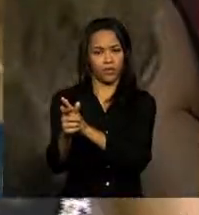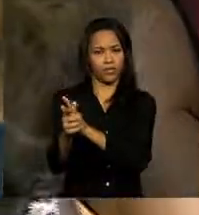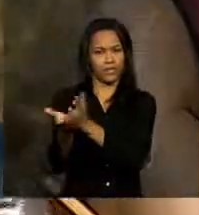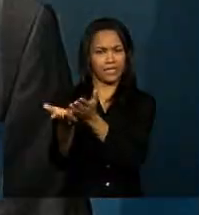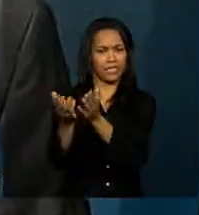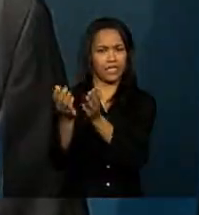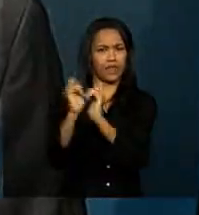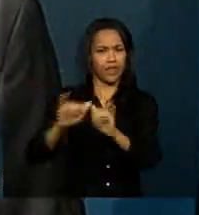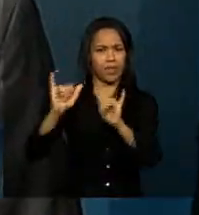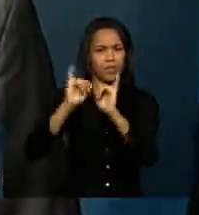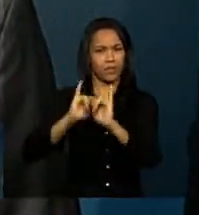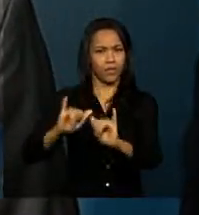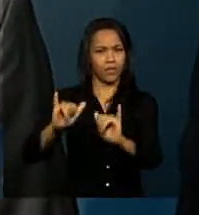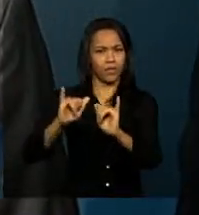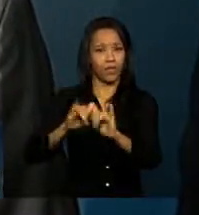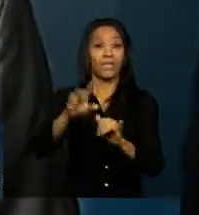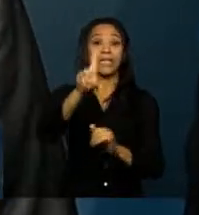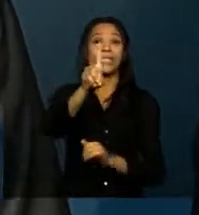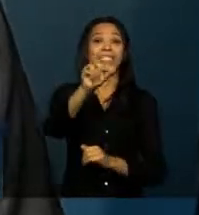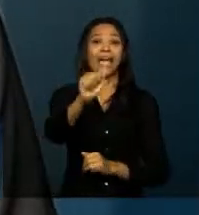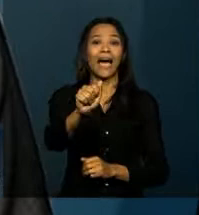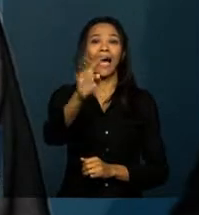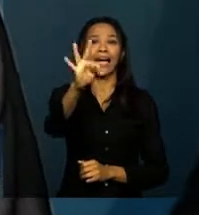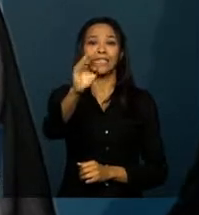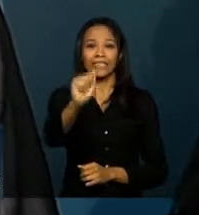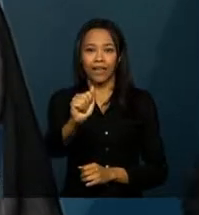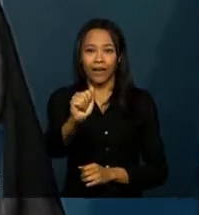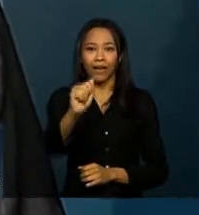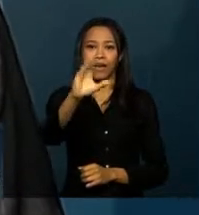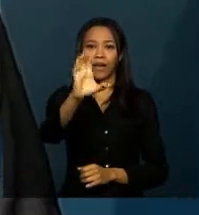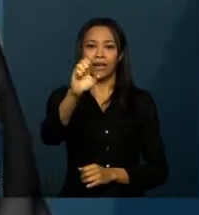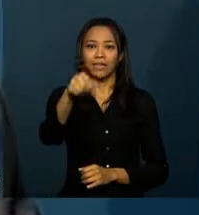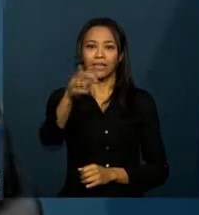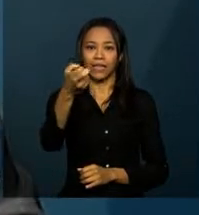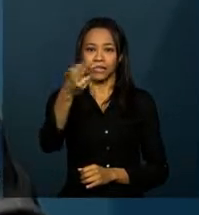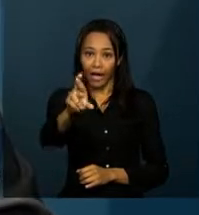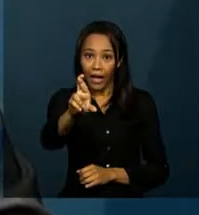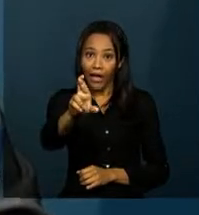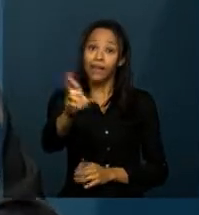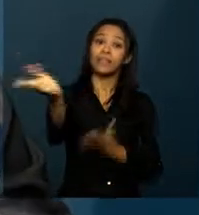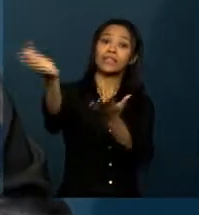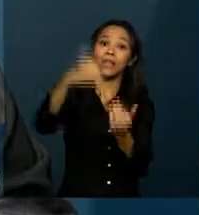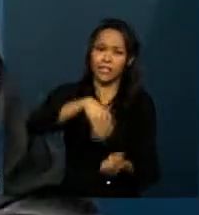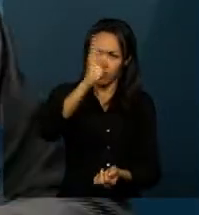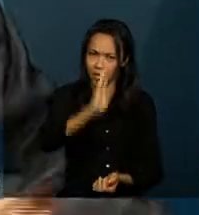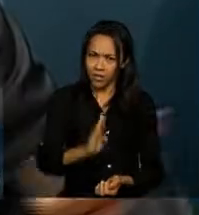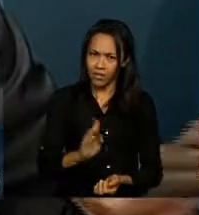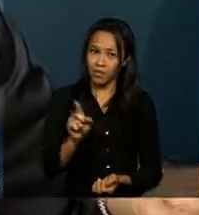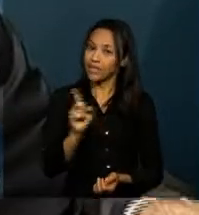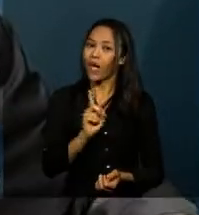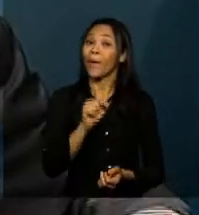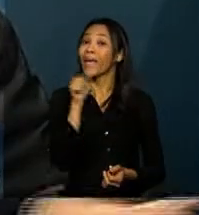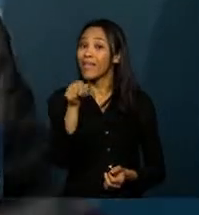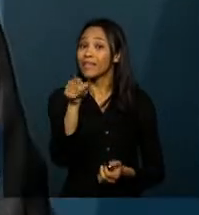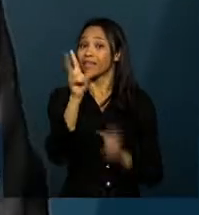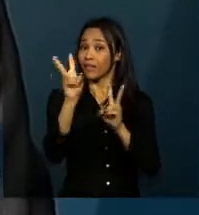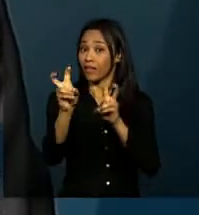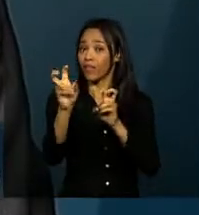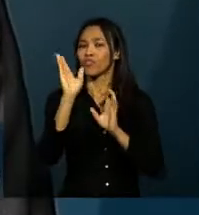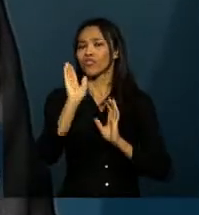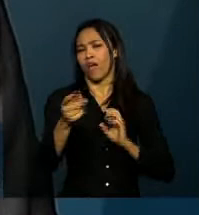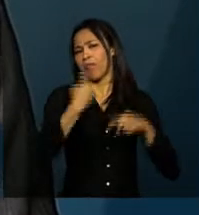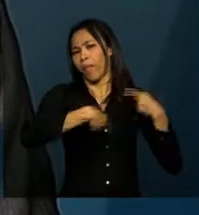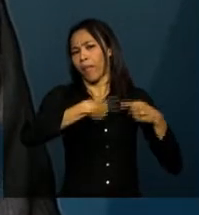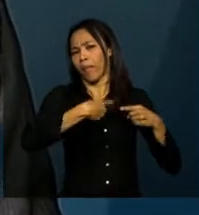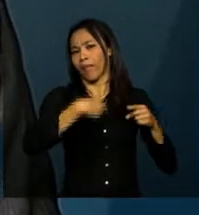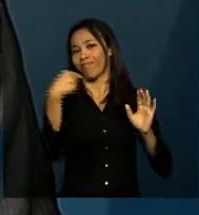trazer os dados? Os data centers para o Brasil, que era uma proposta anterior. Isso é uma questão que foi discutida no Marco Civil. Isso, mas... Claro.